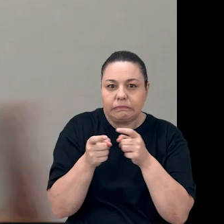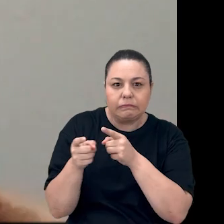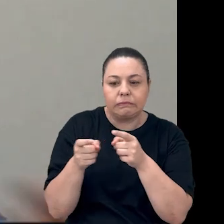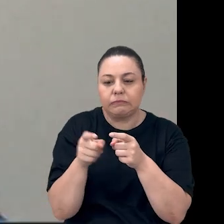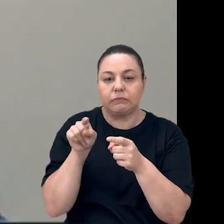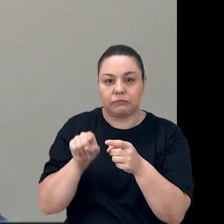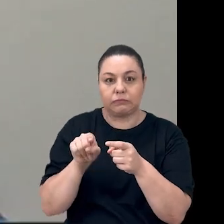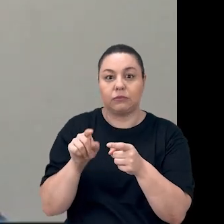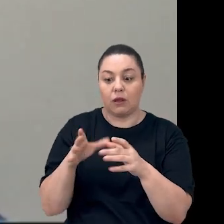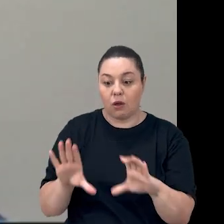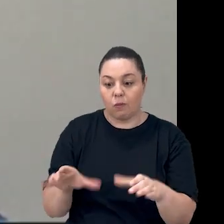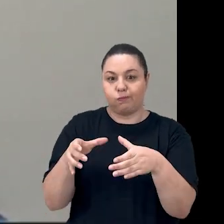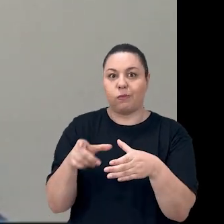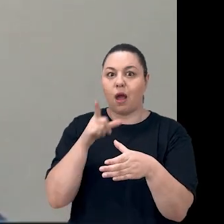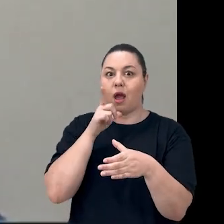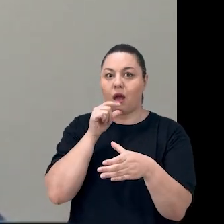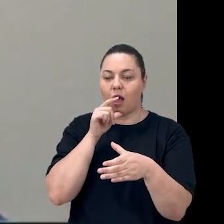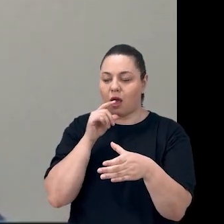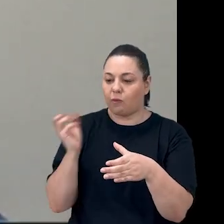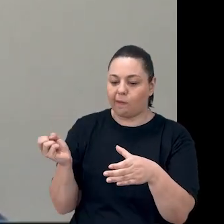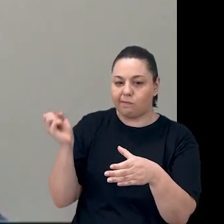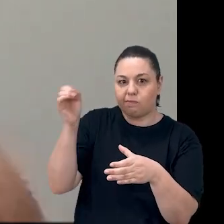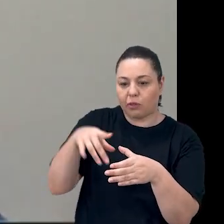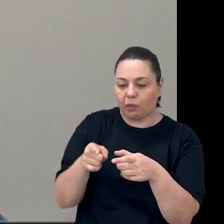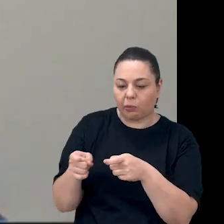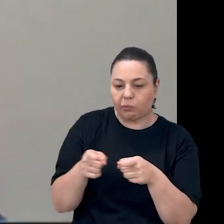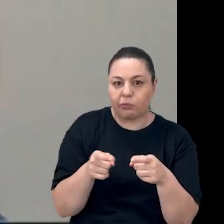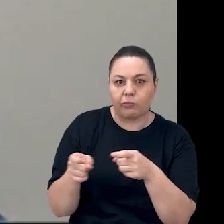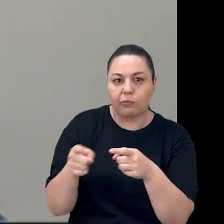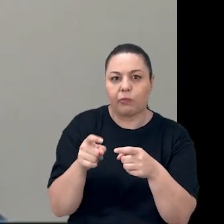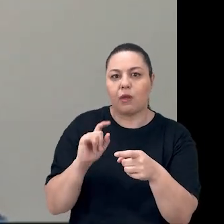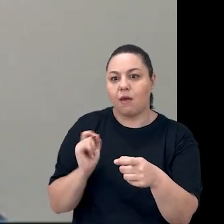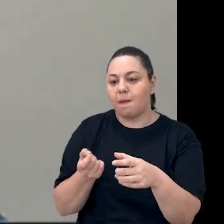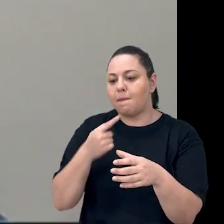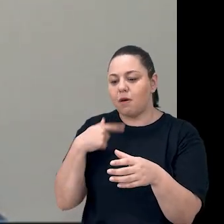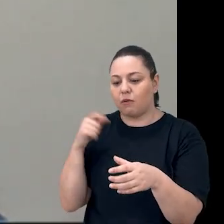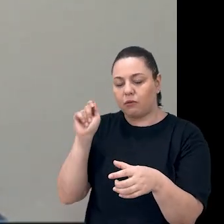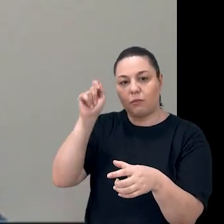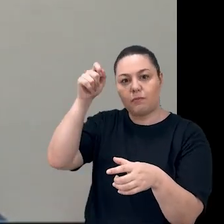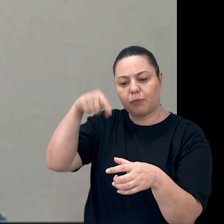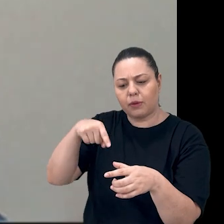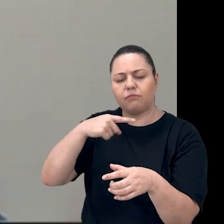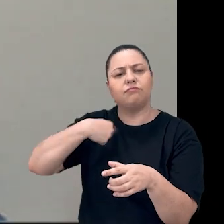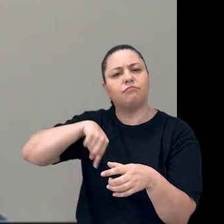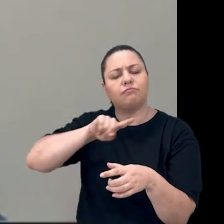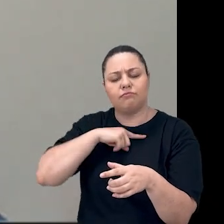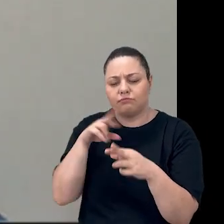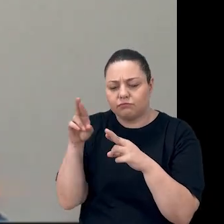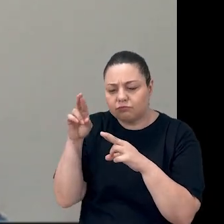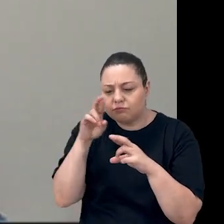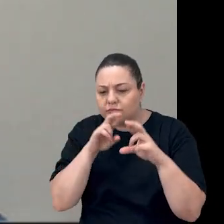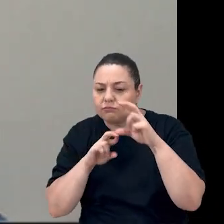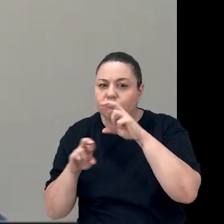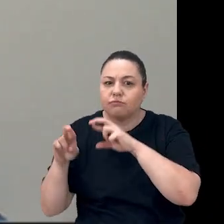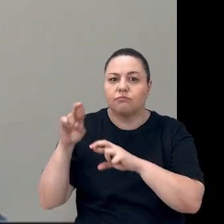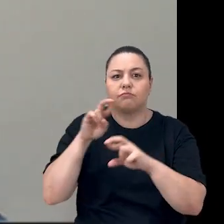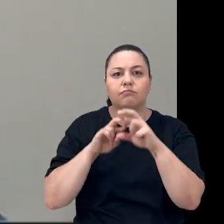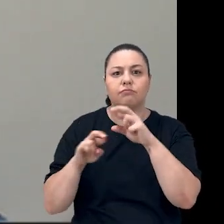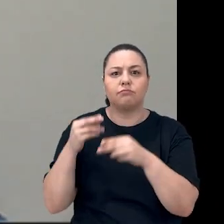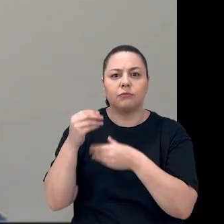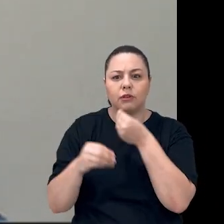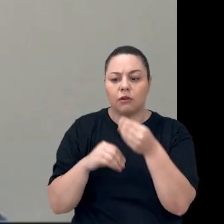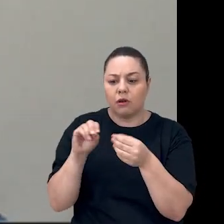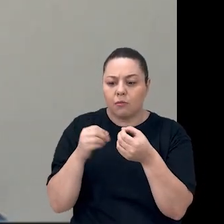dos testes larvicidas, colocamos esse comprimido na água contendo já as larvas de Aedes e a gente observou